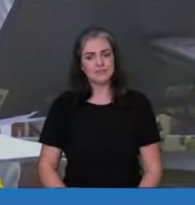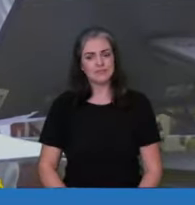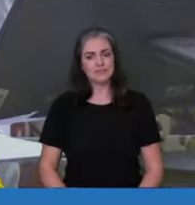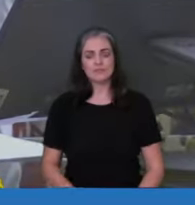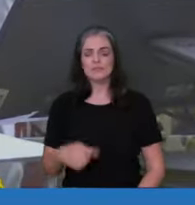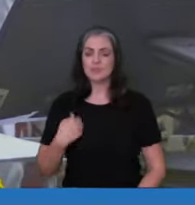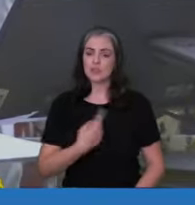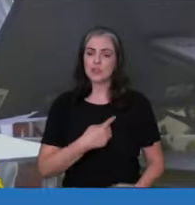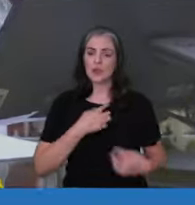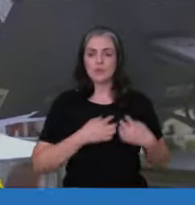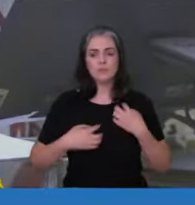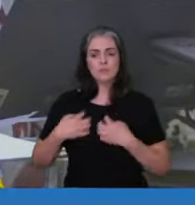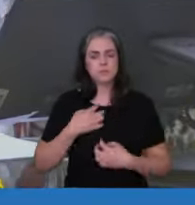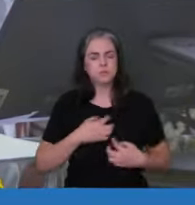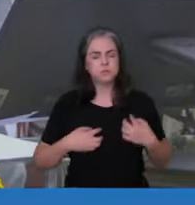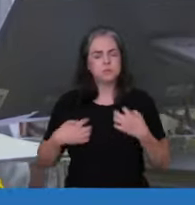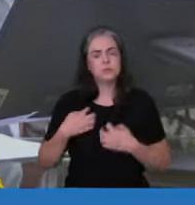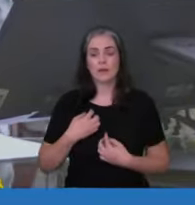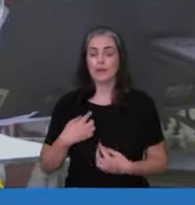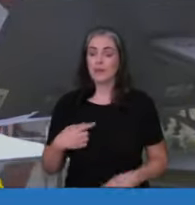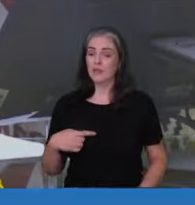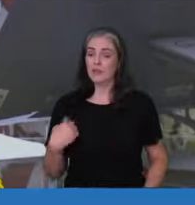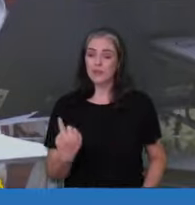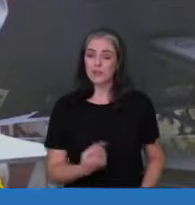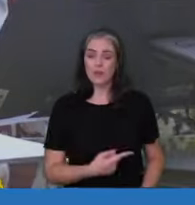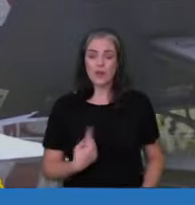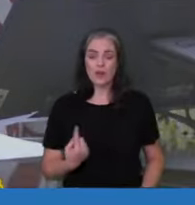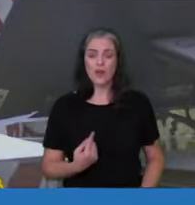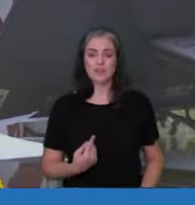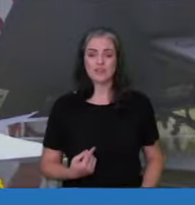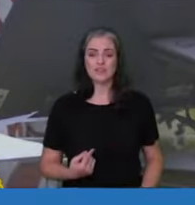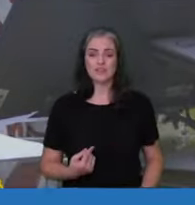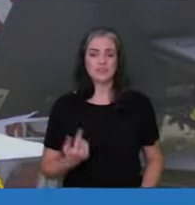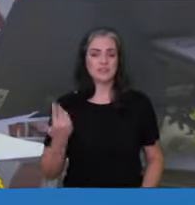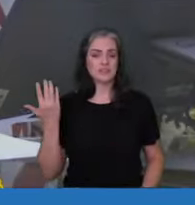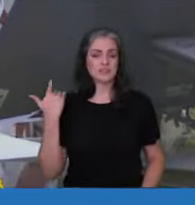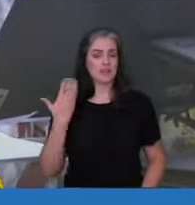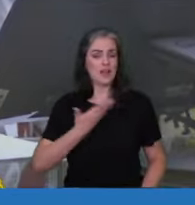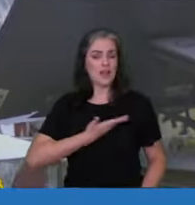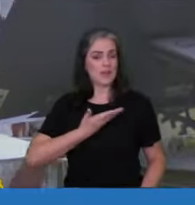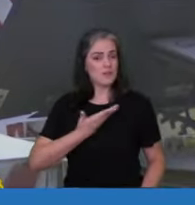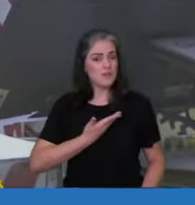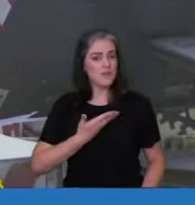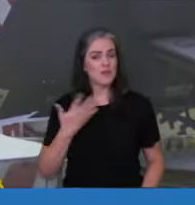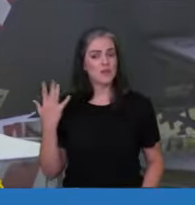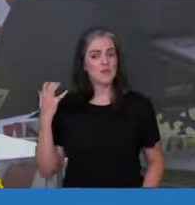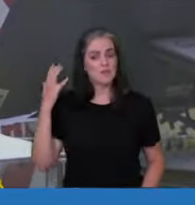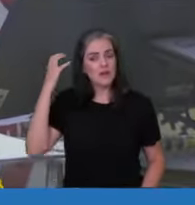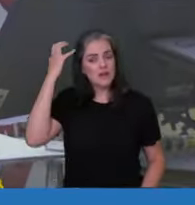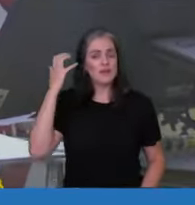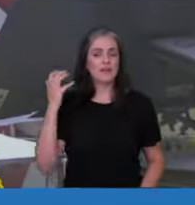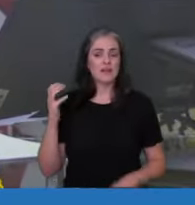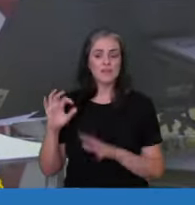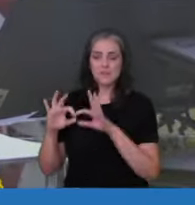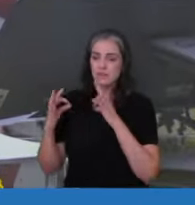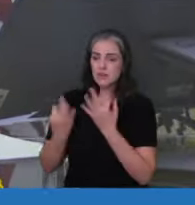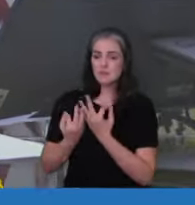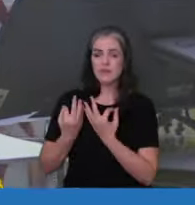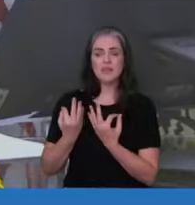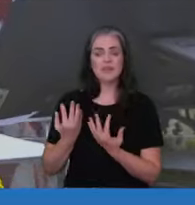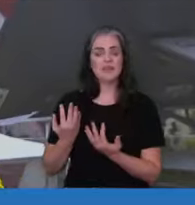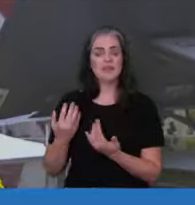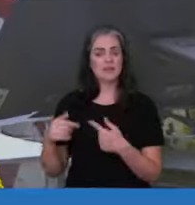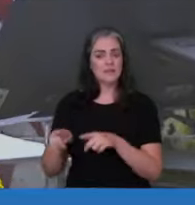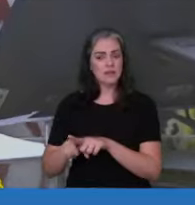abalado. Para nós, que éramos amigos de Marielle, para a família de Marielle,